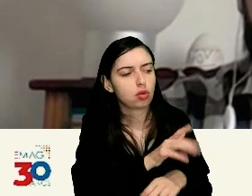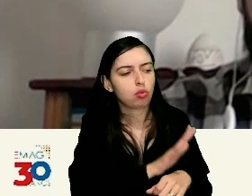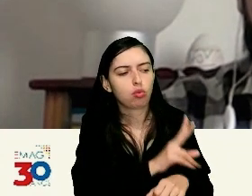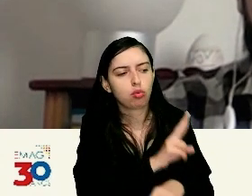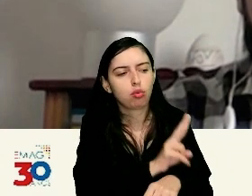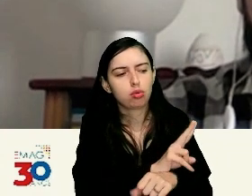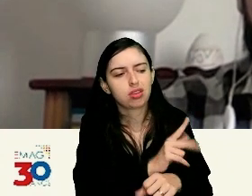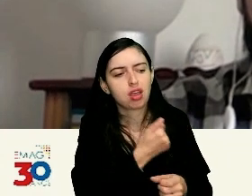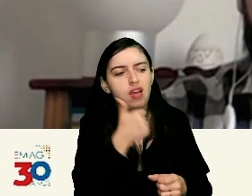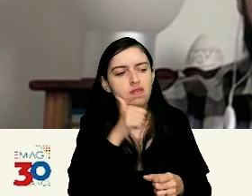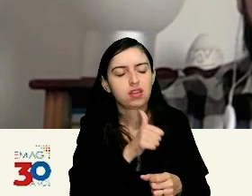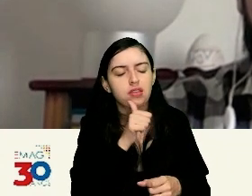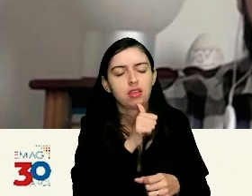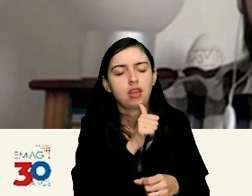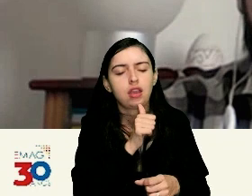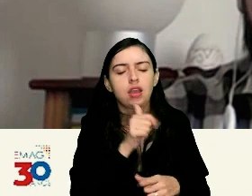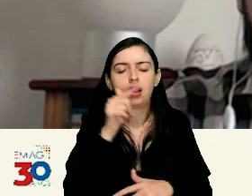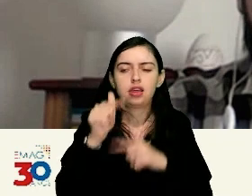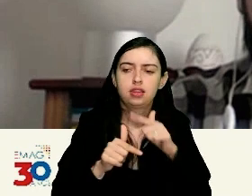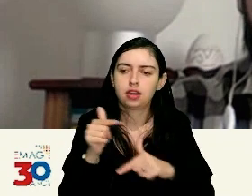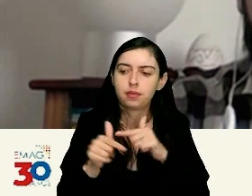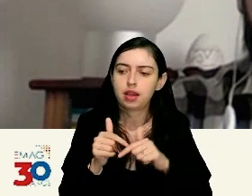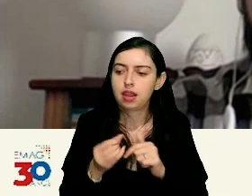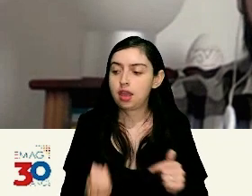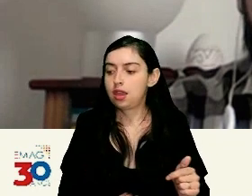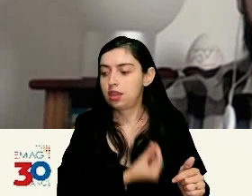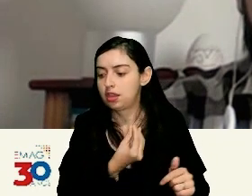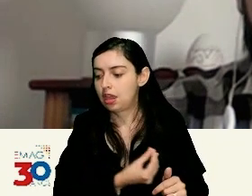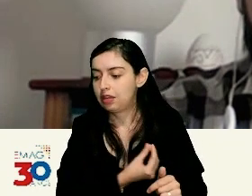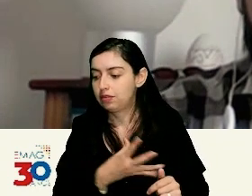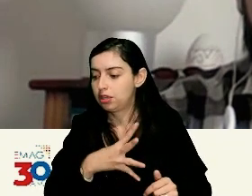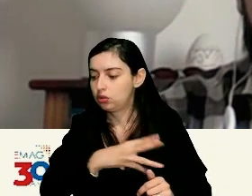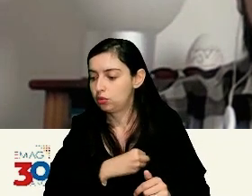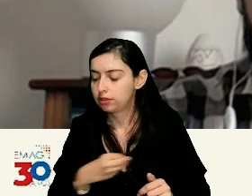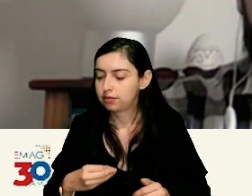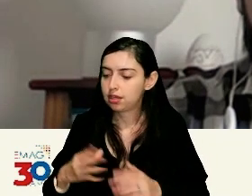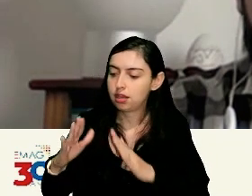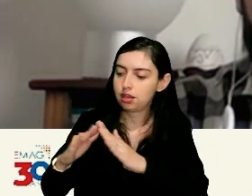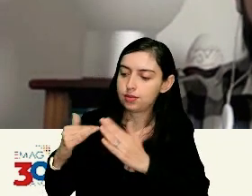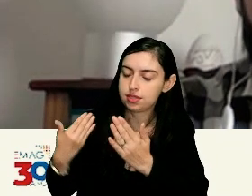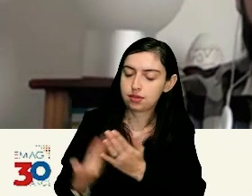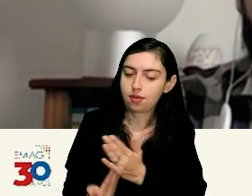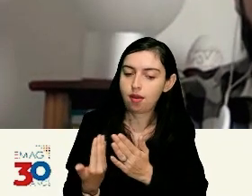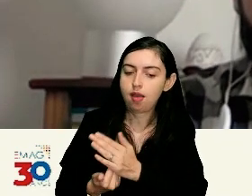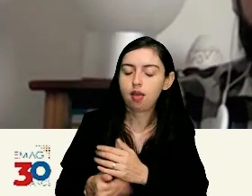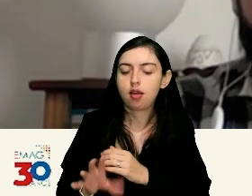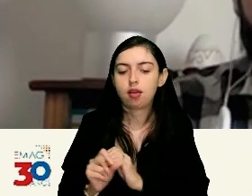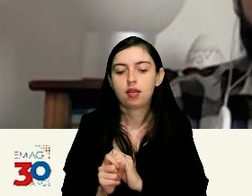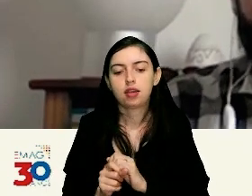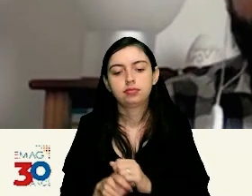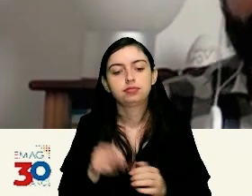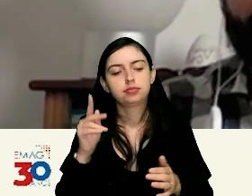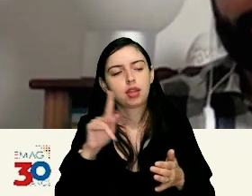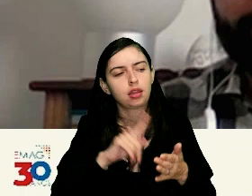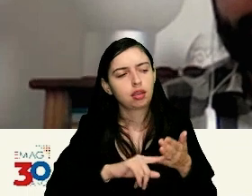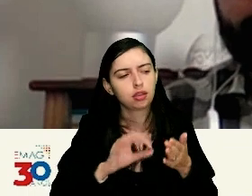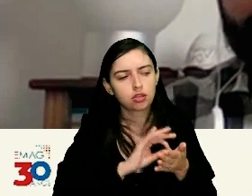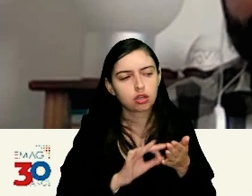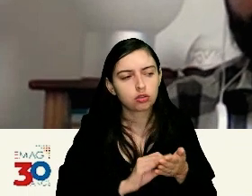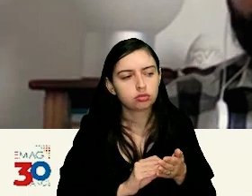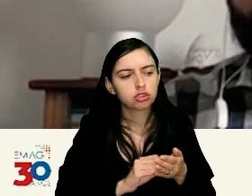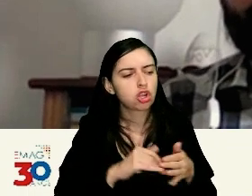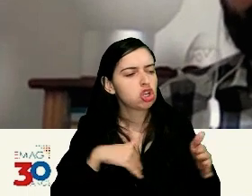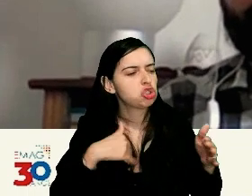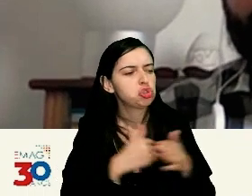e a vida dos meninos, né? Que era reunião de escola, lição de casa, judô,